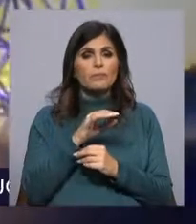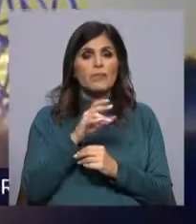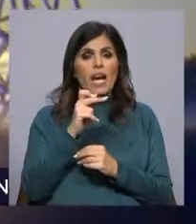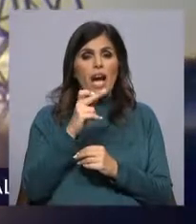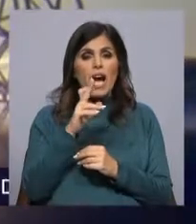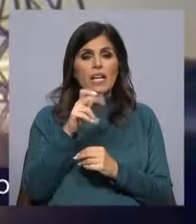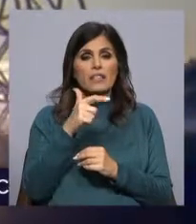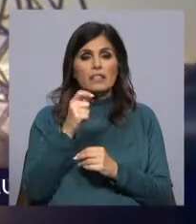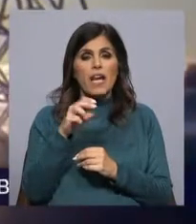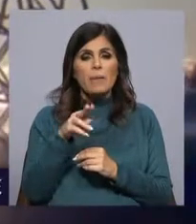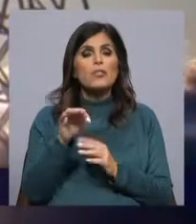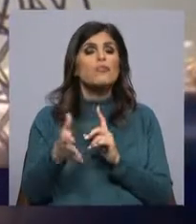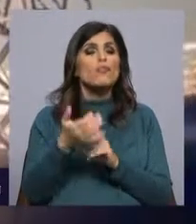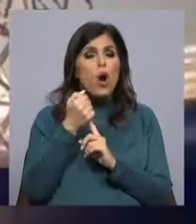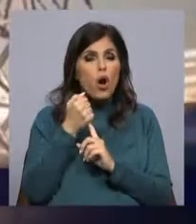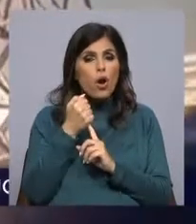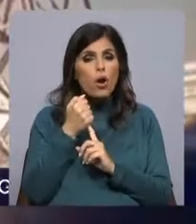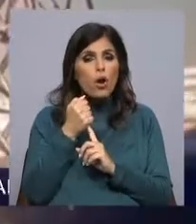se concretizar então